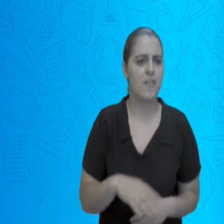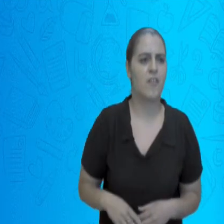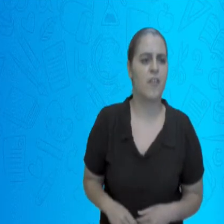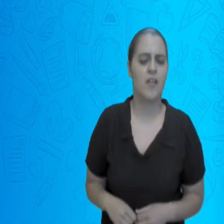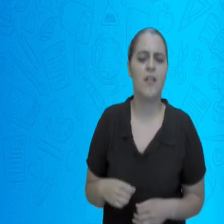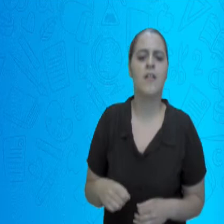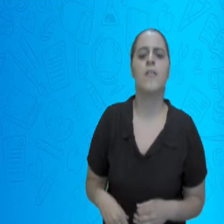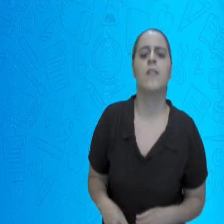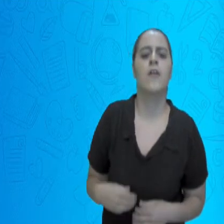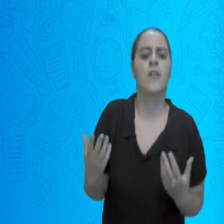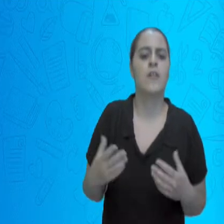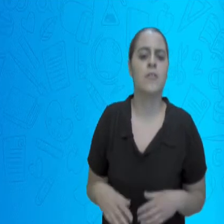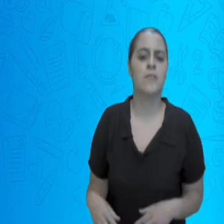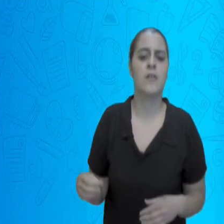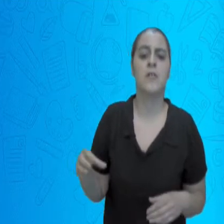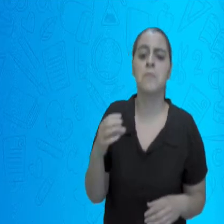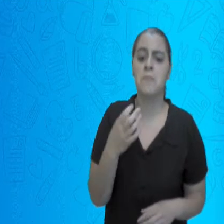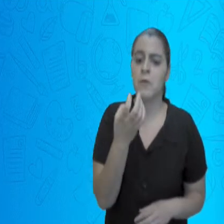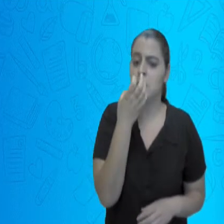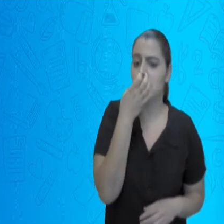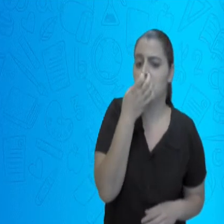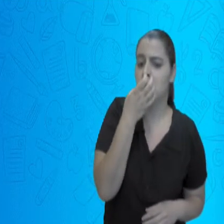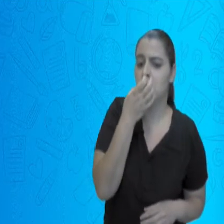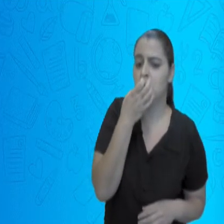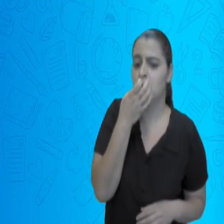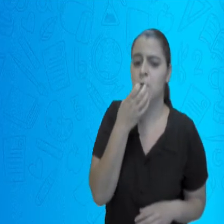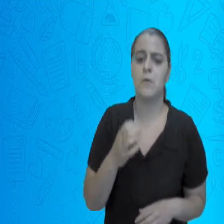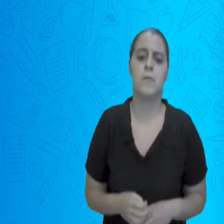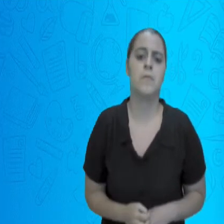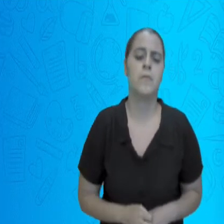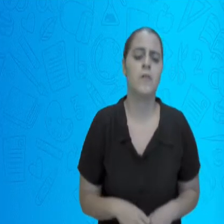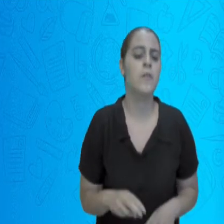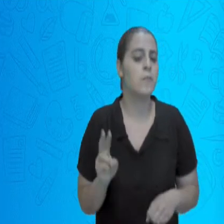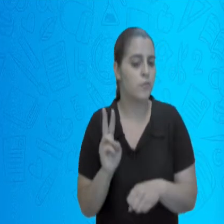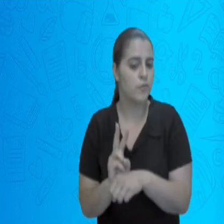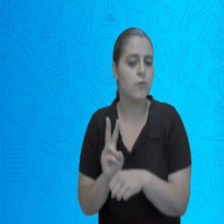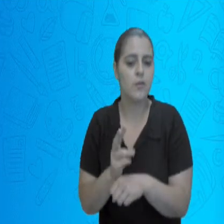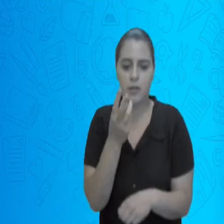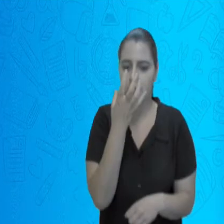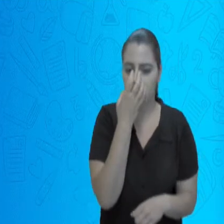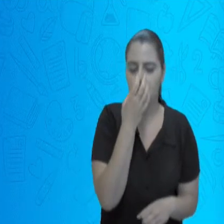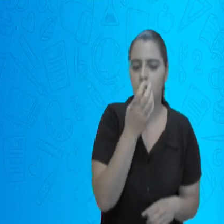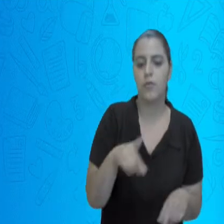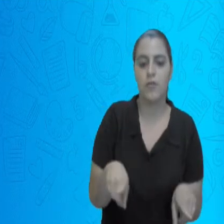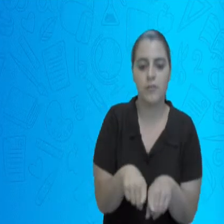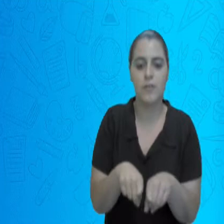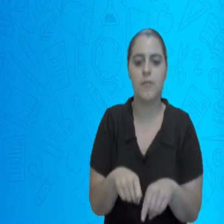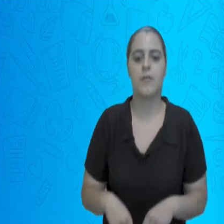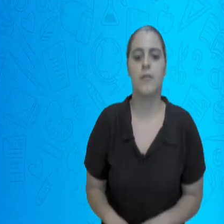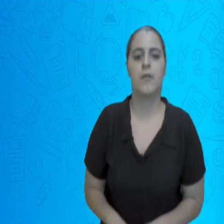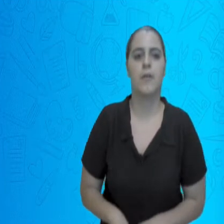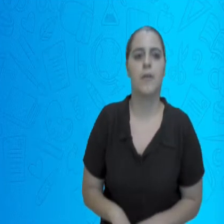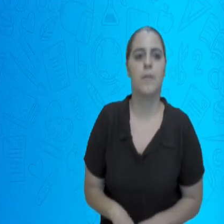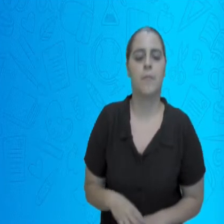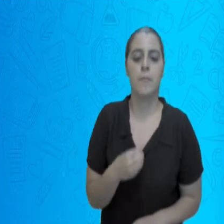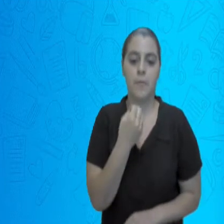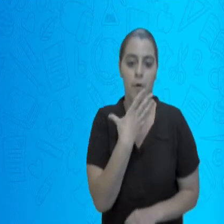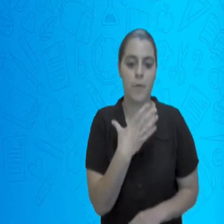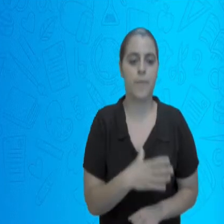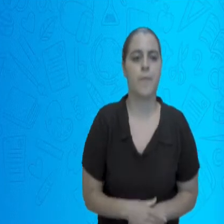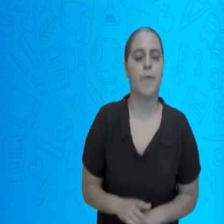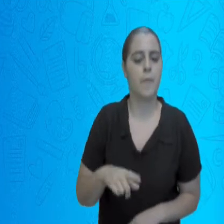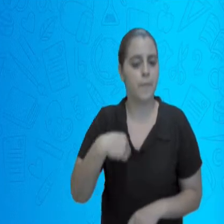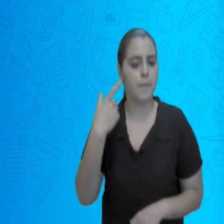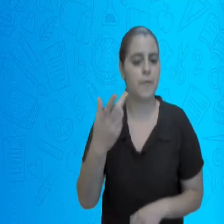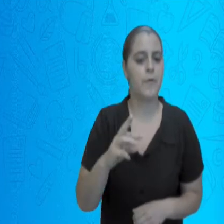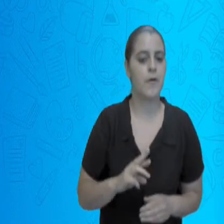ataca principalmente os nossos cães, então nós temos que ter cuidado com eles também, tá bom? Bom, o